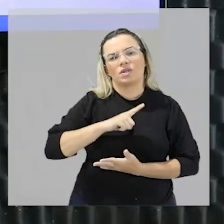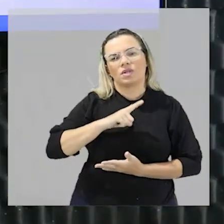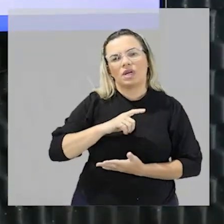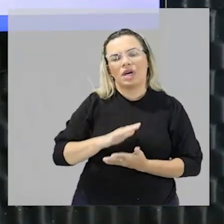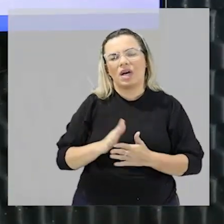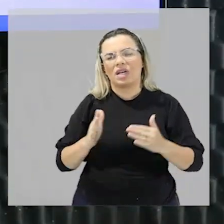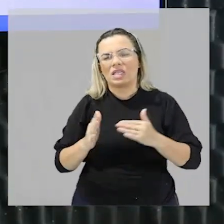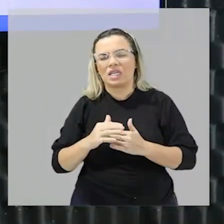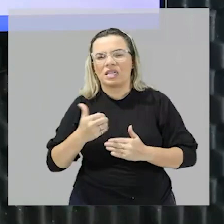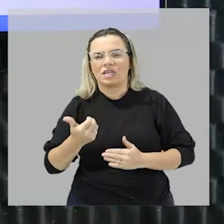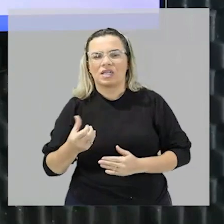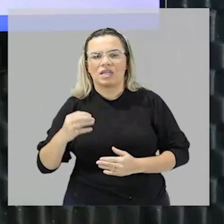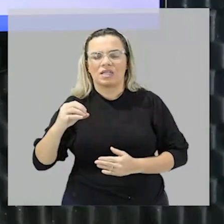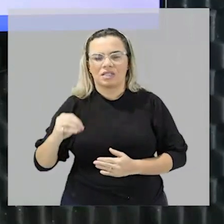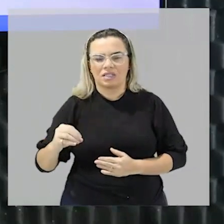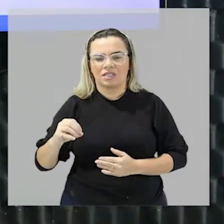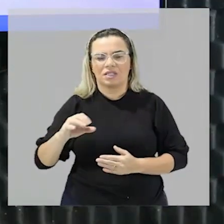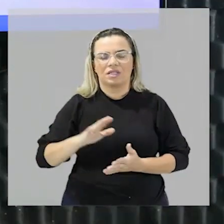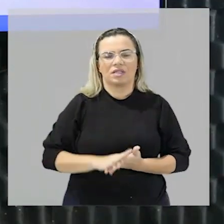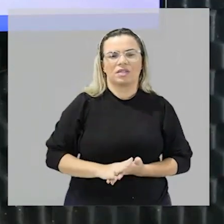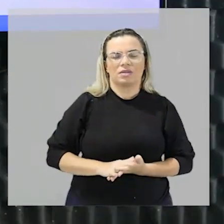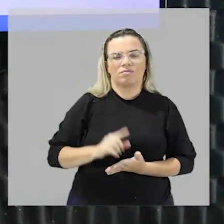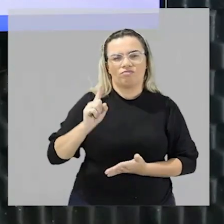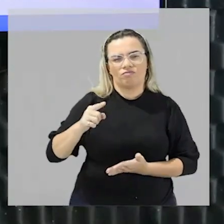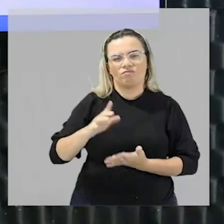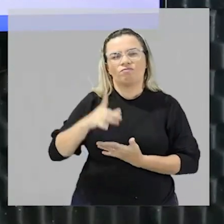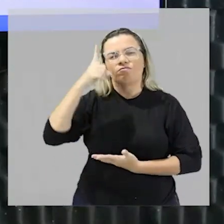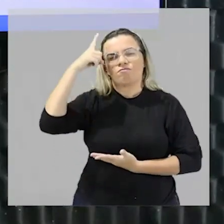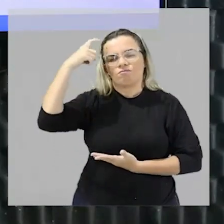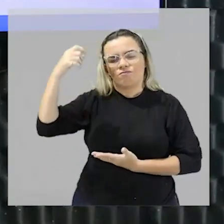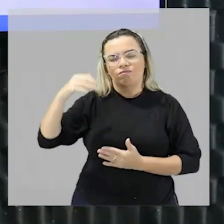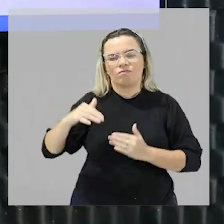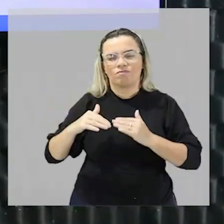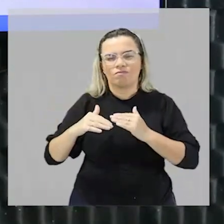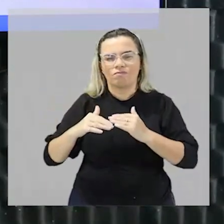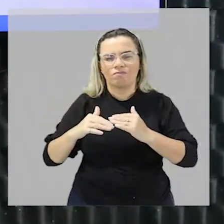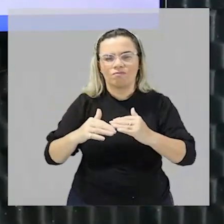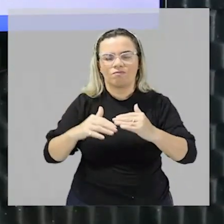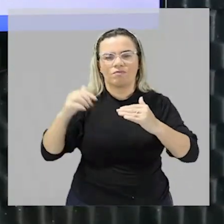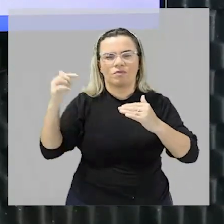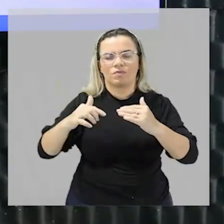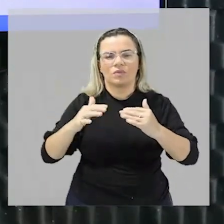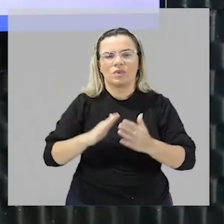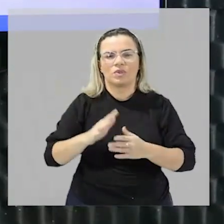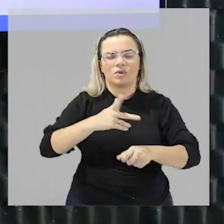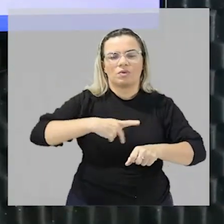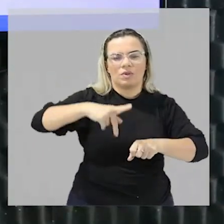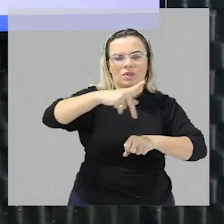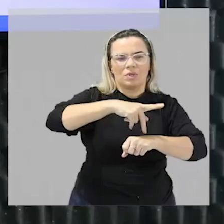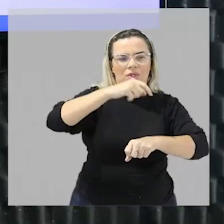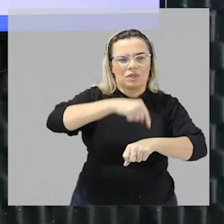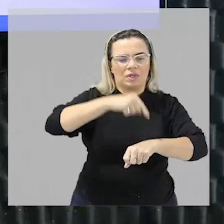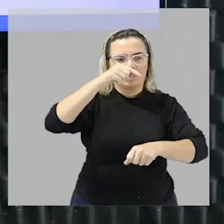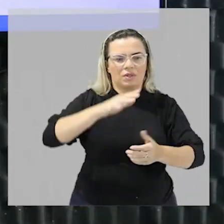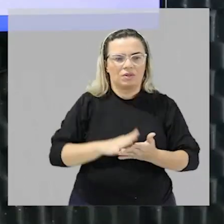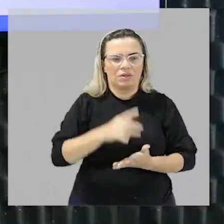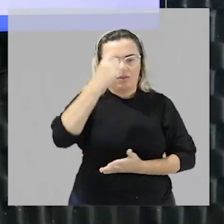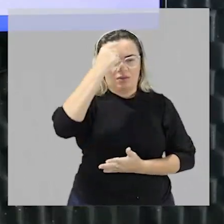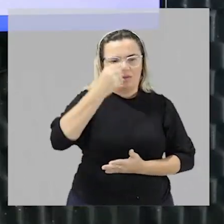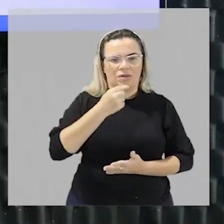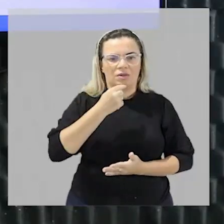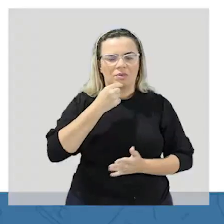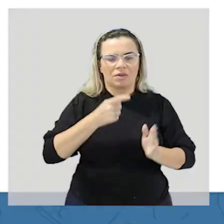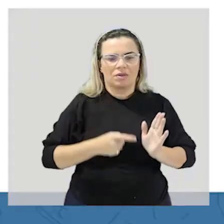para reforçar essa ideia, basicamente, de estabilidade que se teve no país nesse momento. As imagens